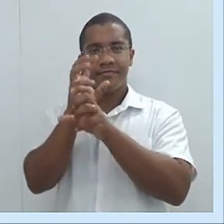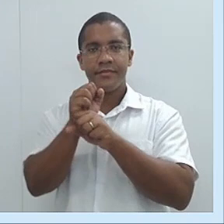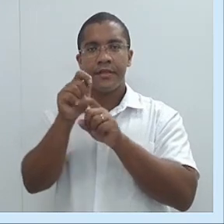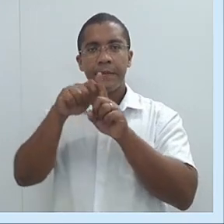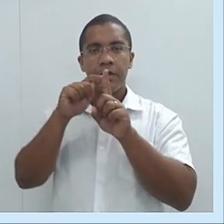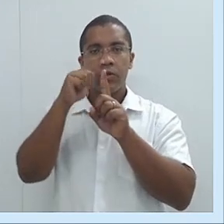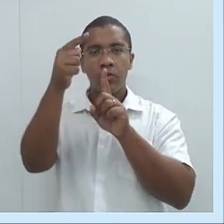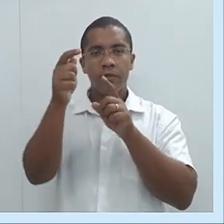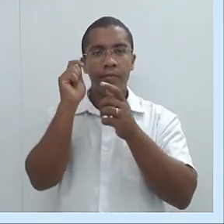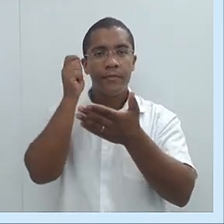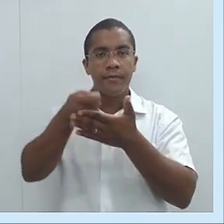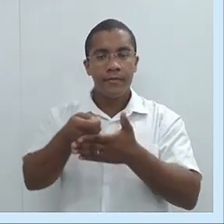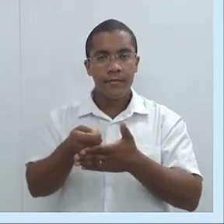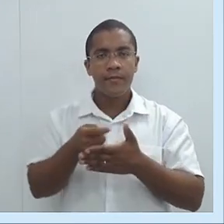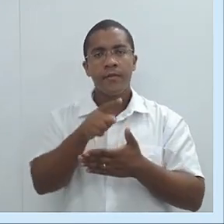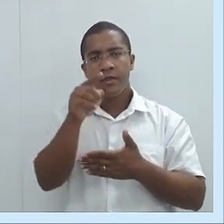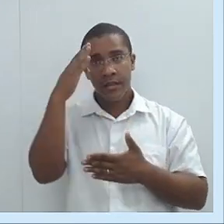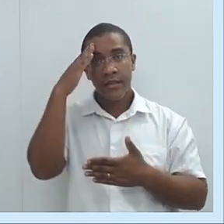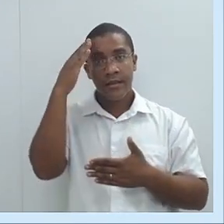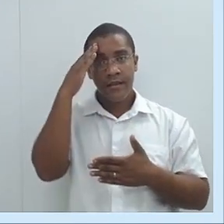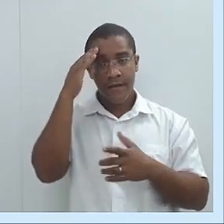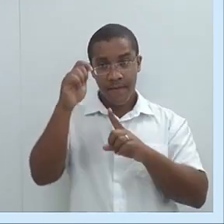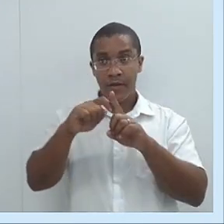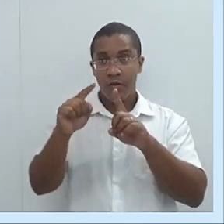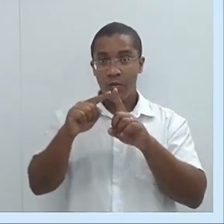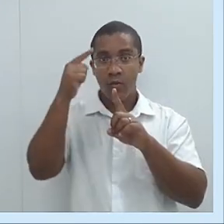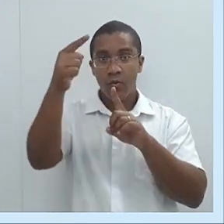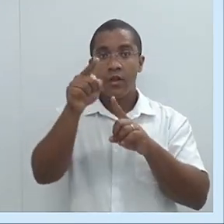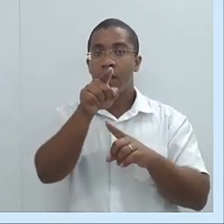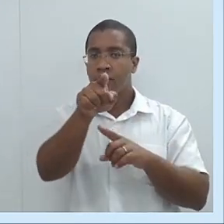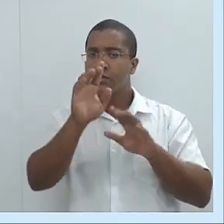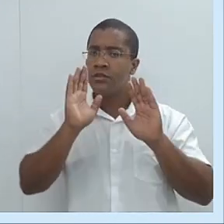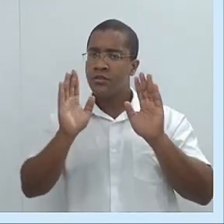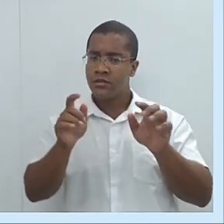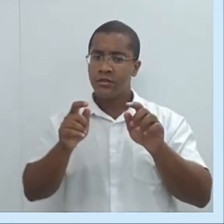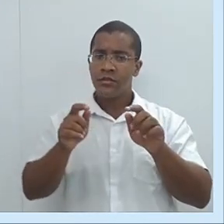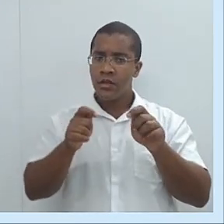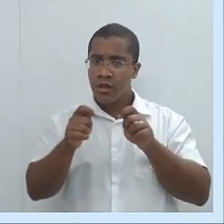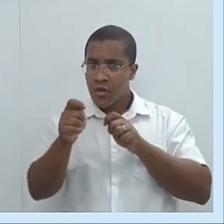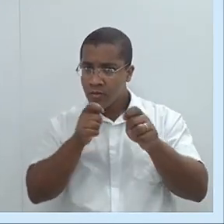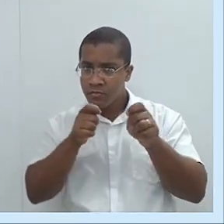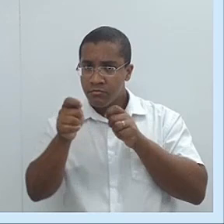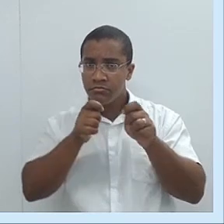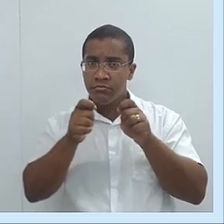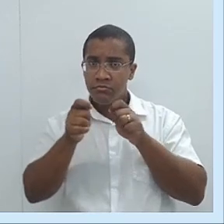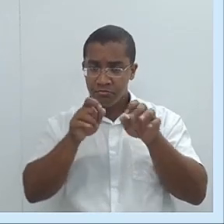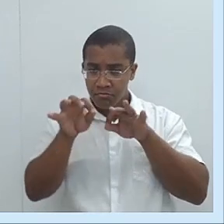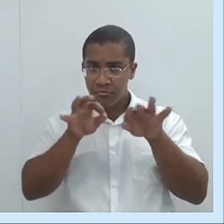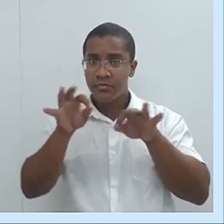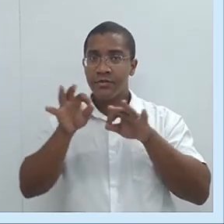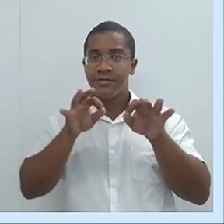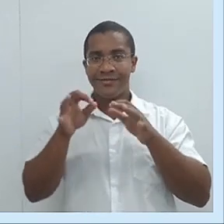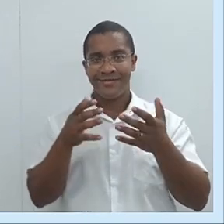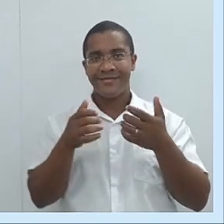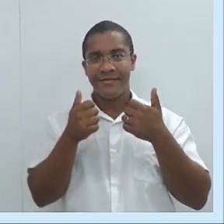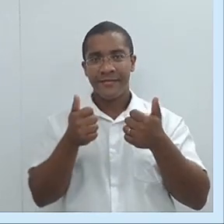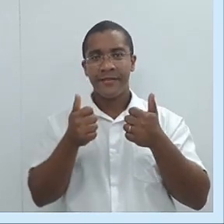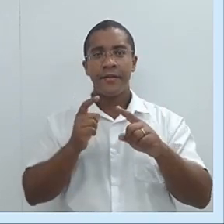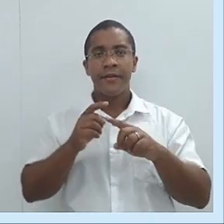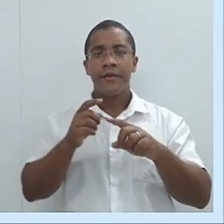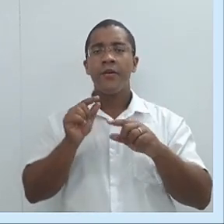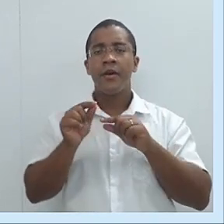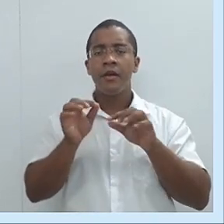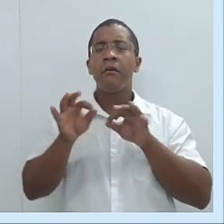pagar o próximo mês. E sabendo quanto você vai pagar o próximo mês, você já vai tomando algumas medidas, né?